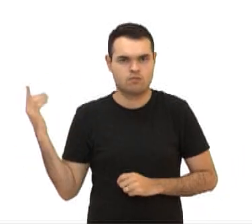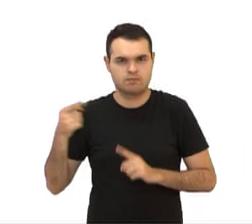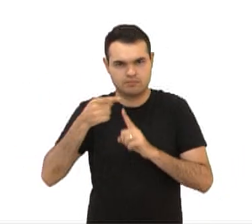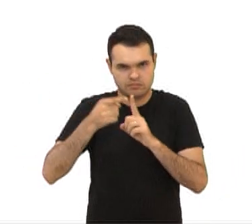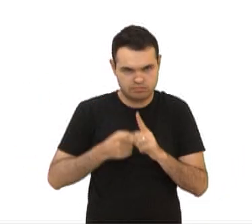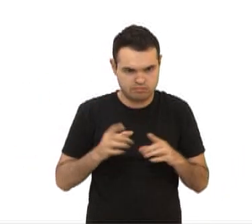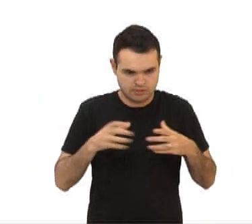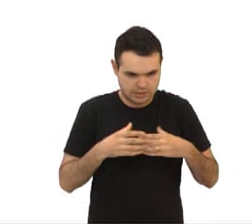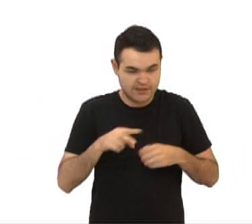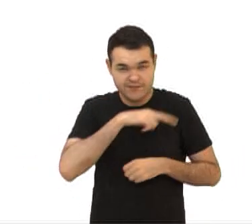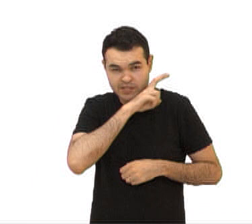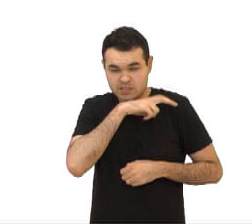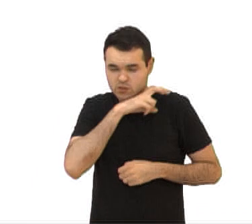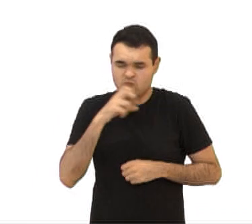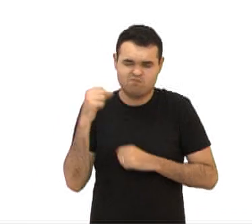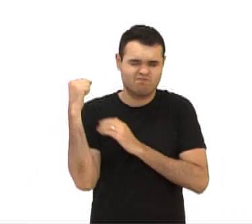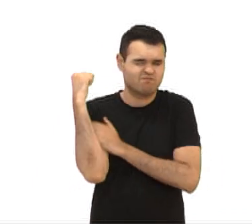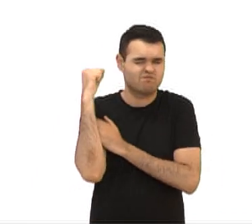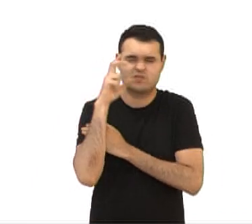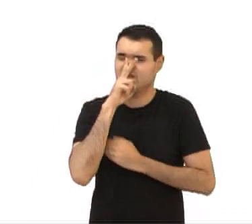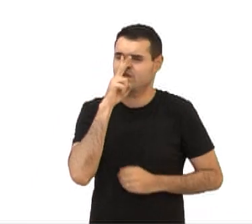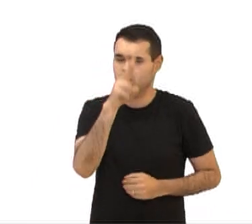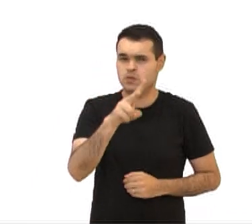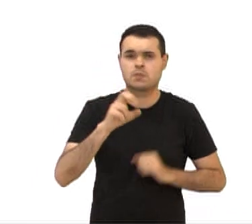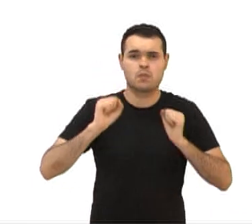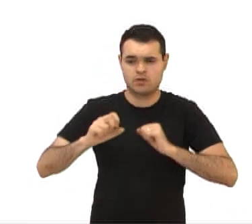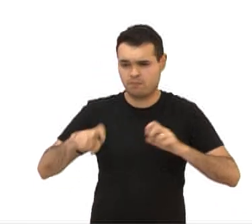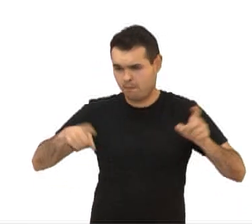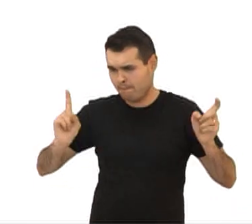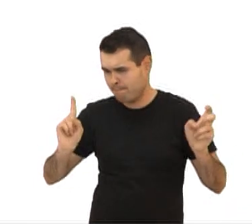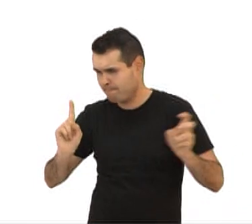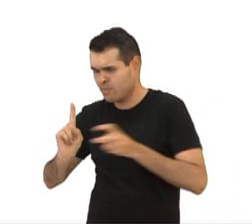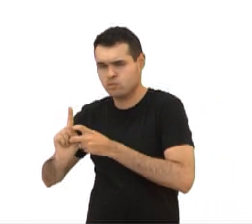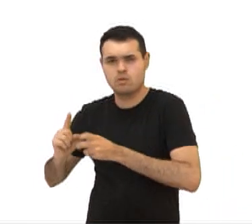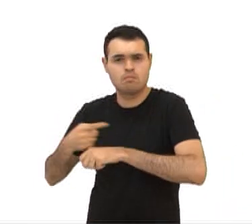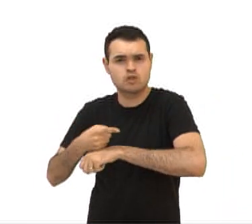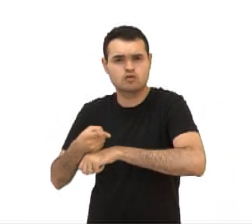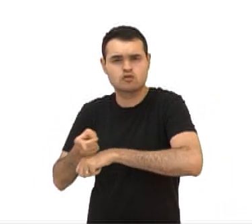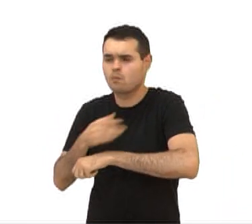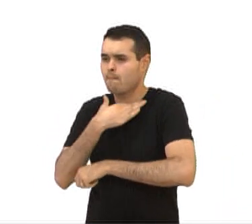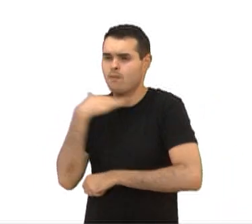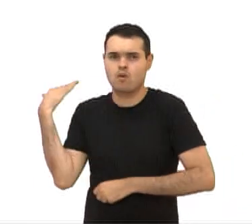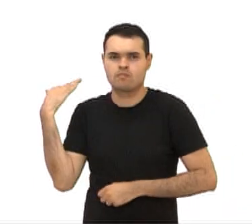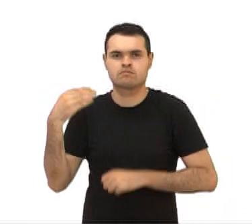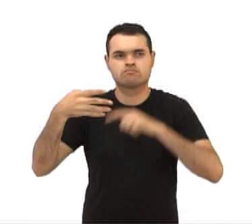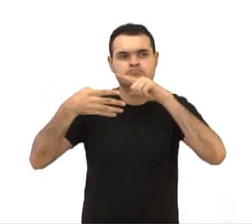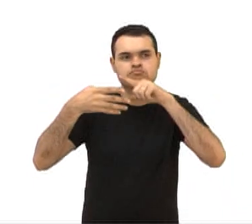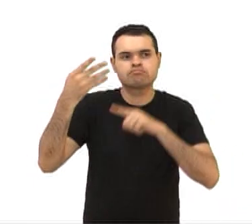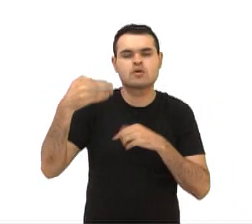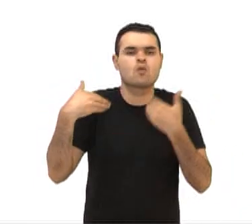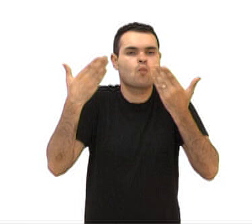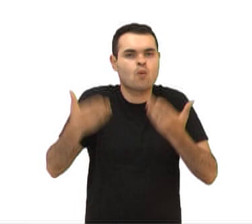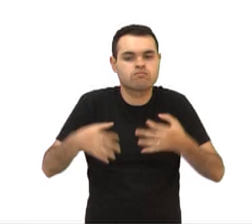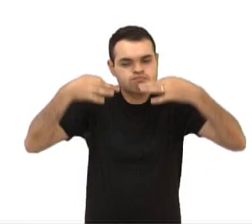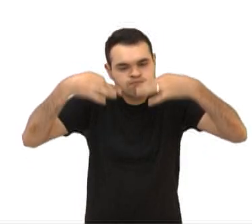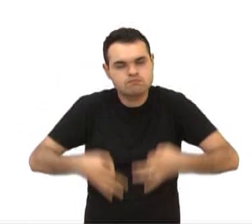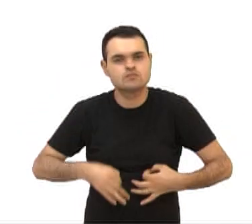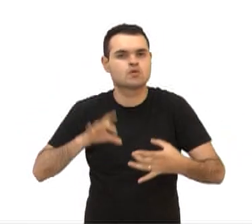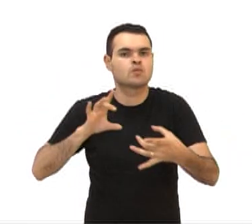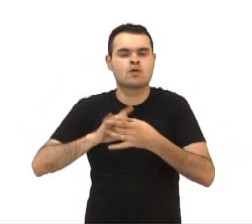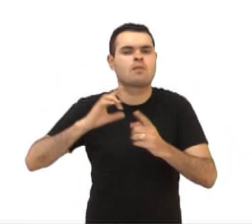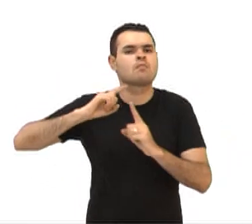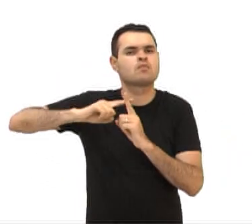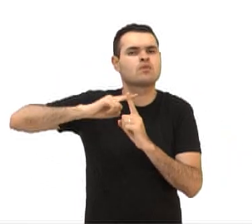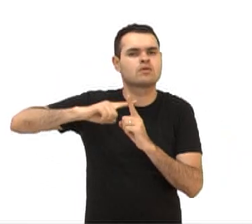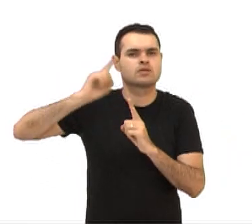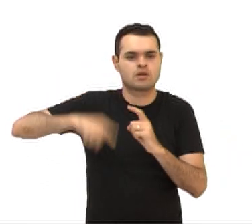produzem venenos tão poderosos que podem levar a pessoa a óbito. Entre as alternativas a seguir, marque aquela que indica corretamente o motivo